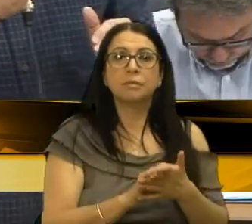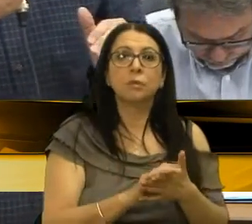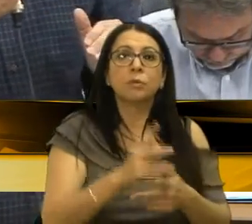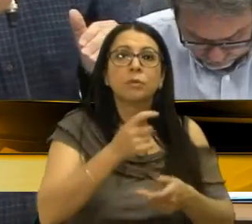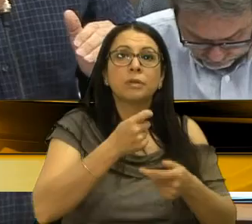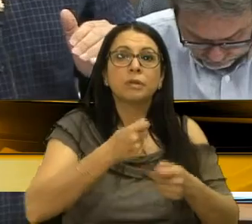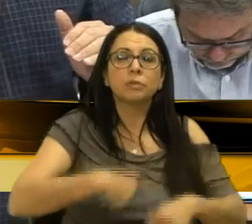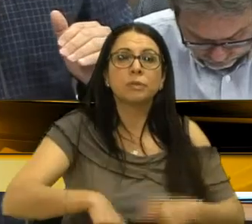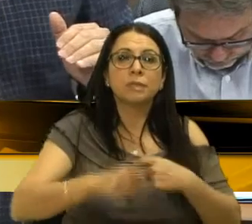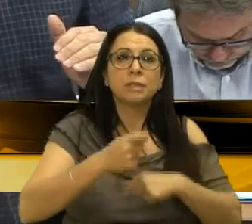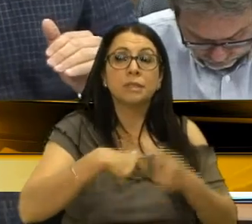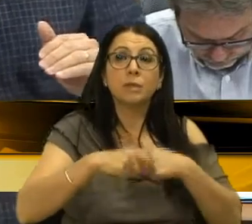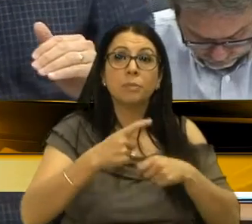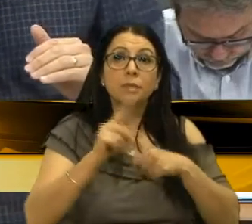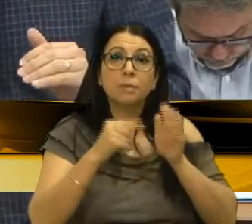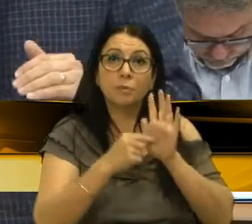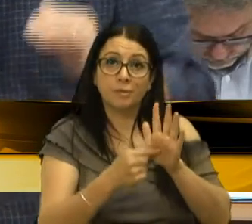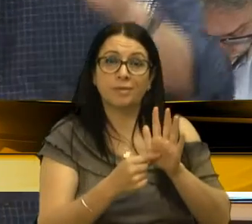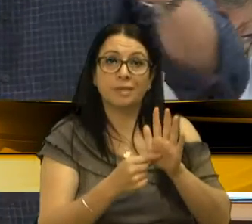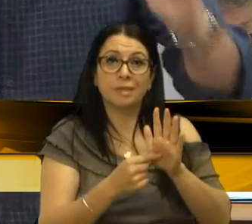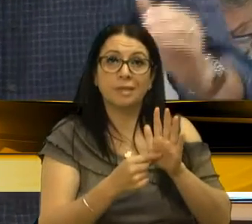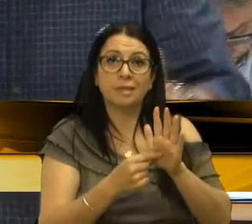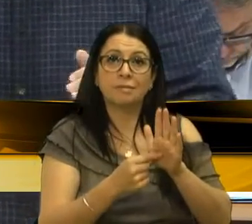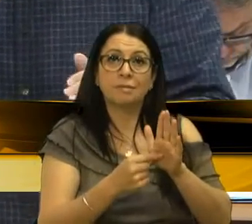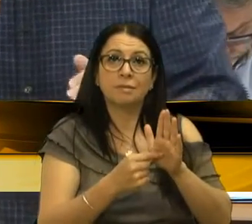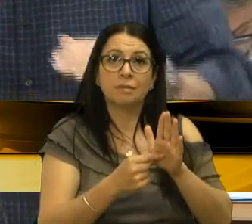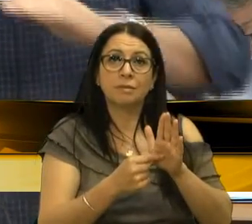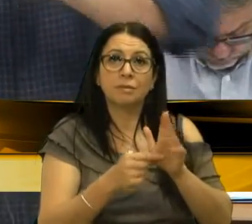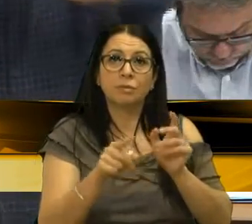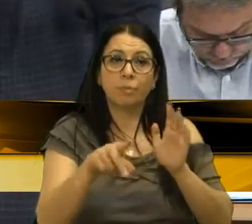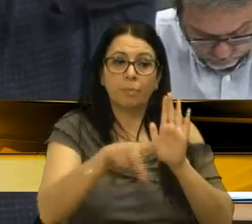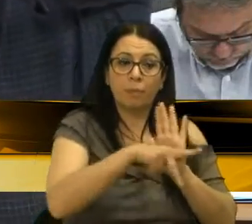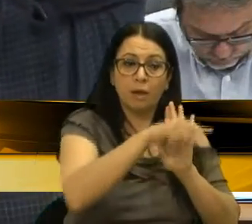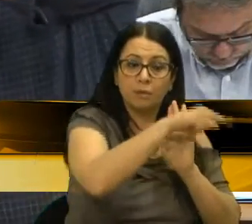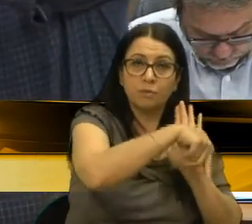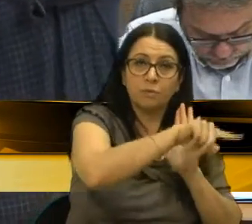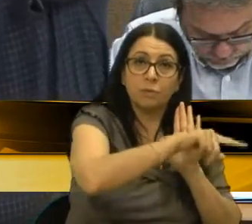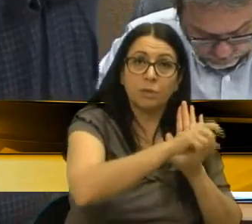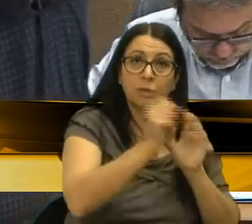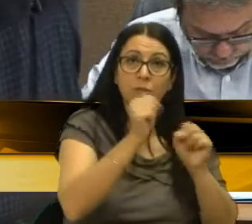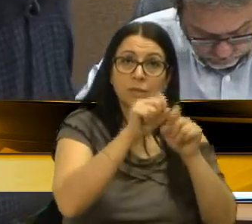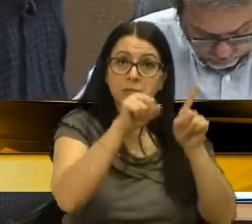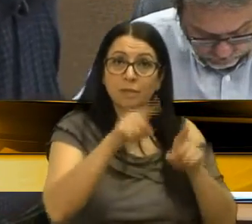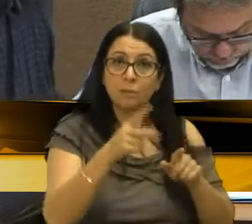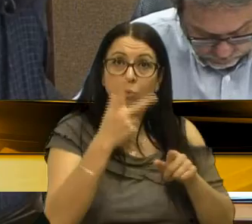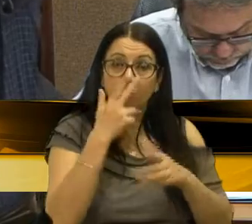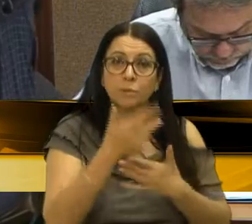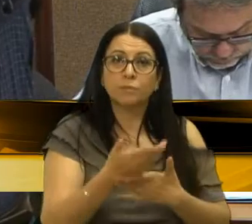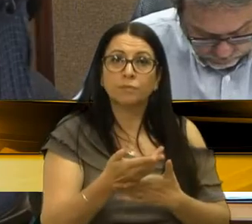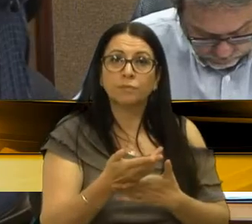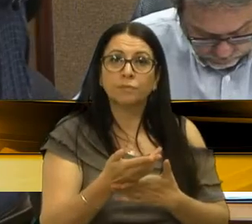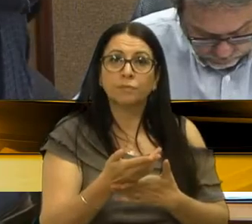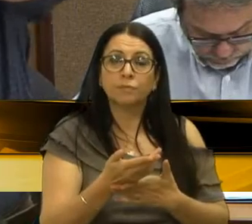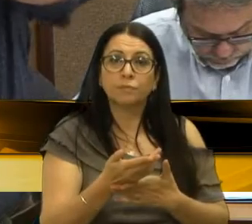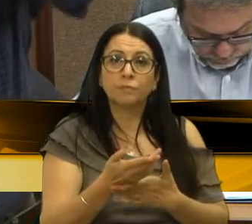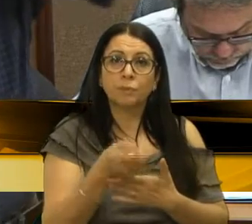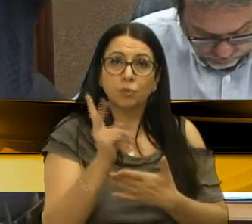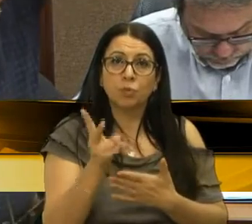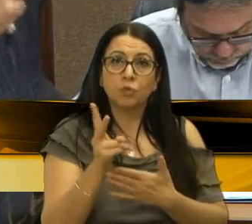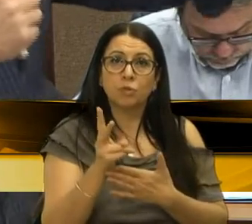administração precisa dar em contrapartida da parte patronal para que o sistema se